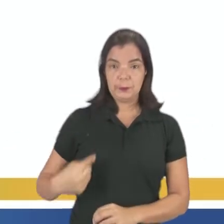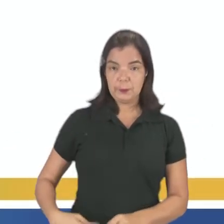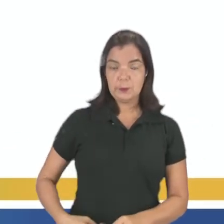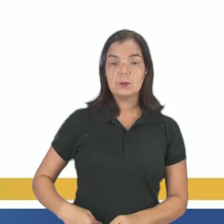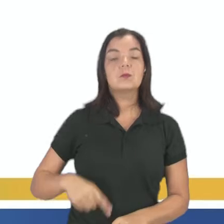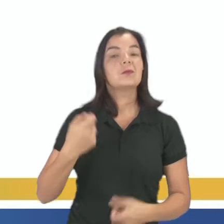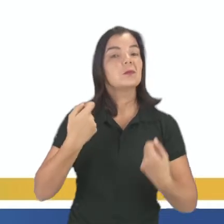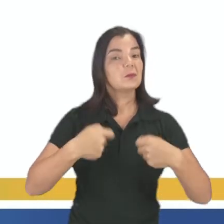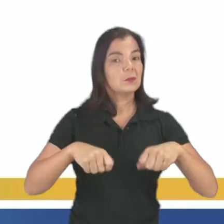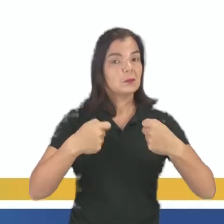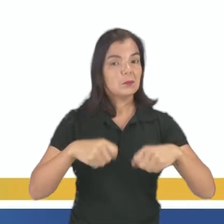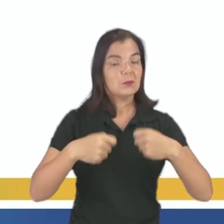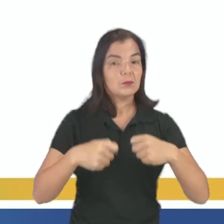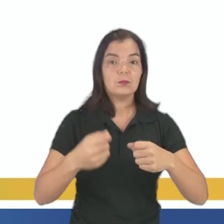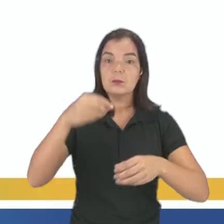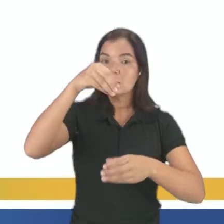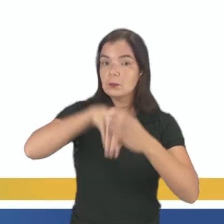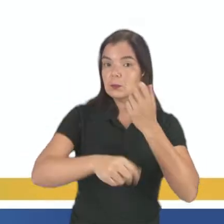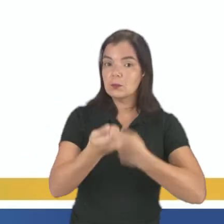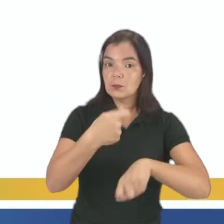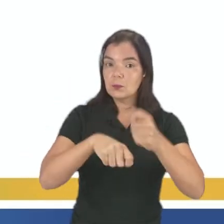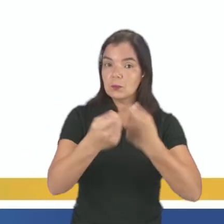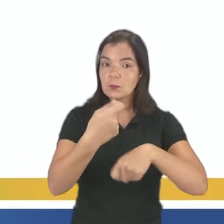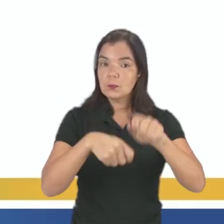questões precisam ser dentro da economia